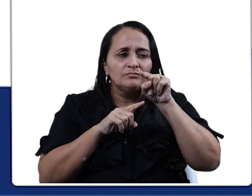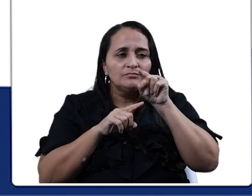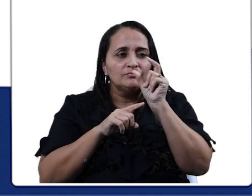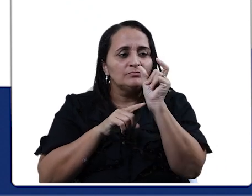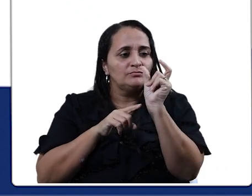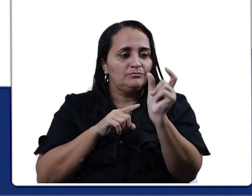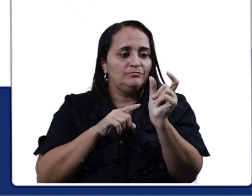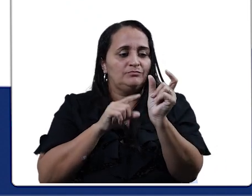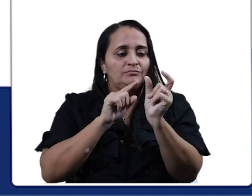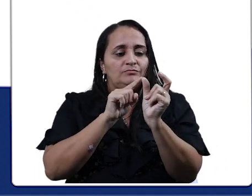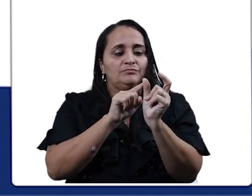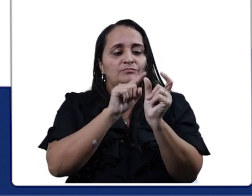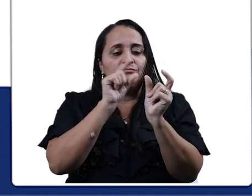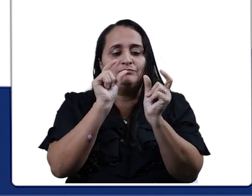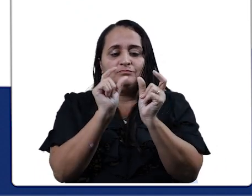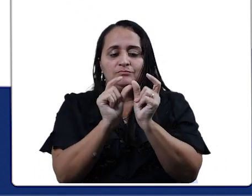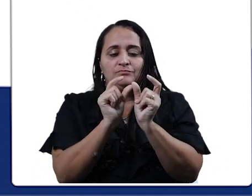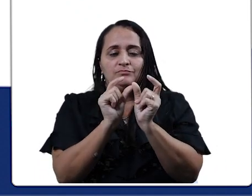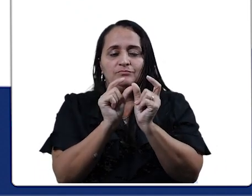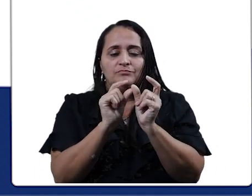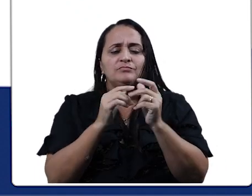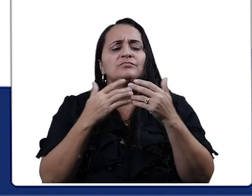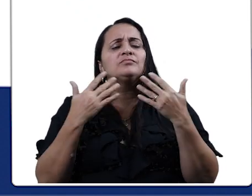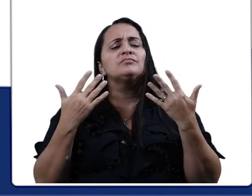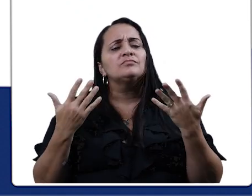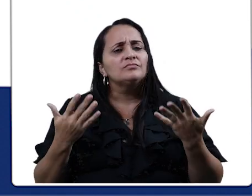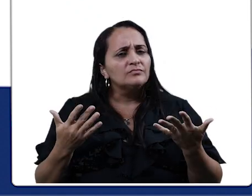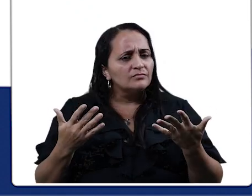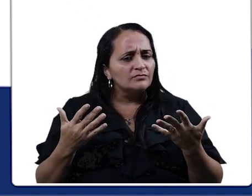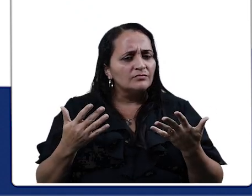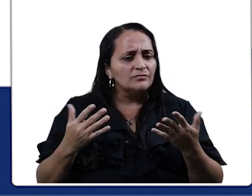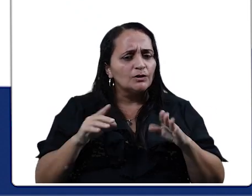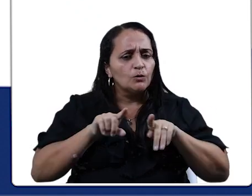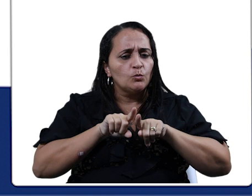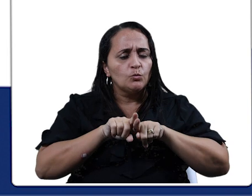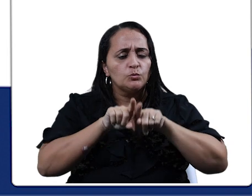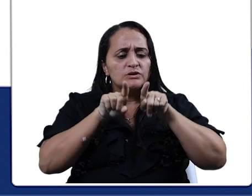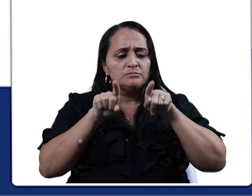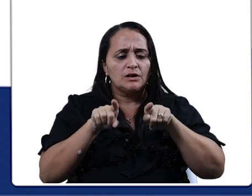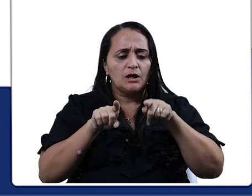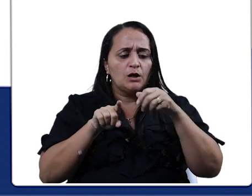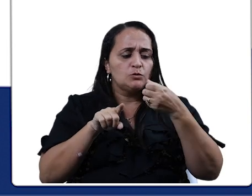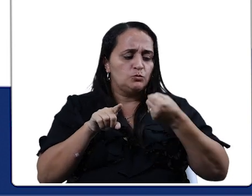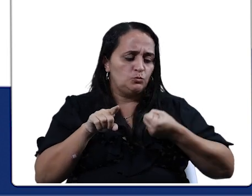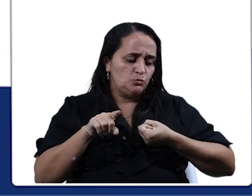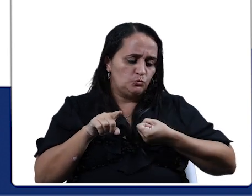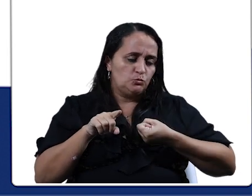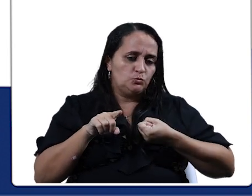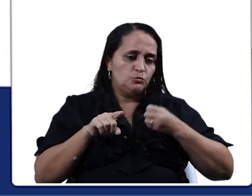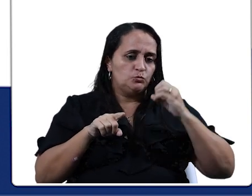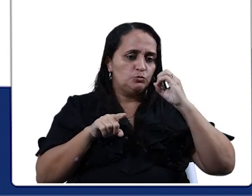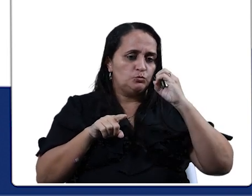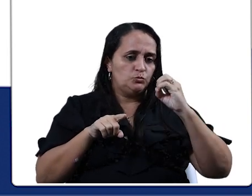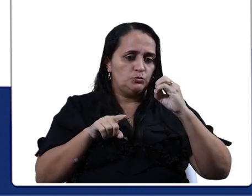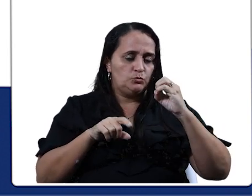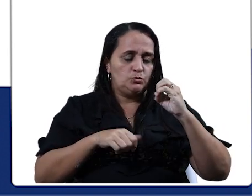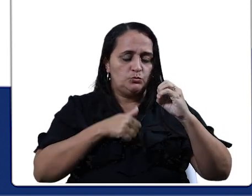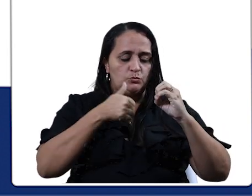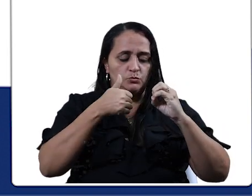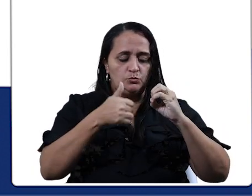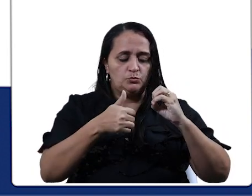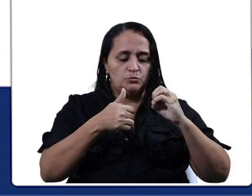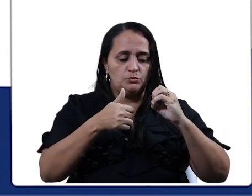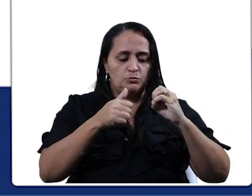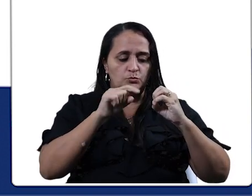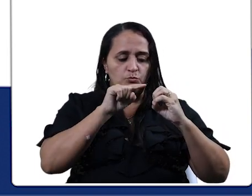números. Beleza. Essas frações de números, ou o espaço entre um número e outro que está marcado, nós